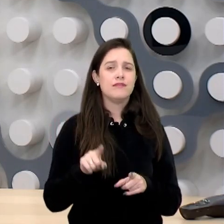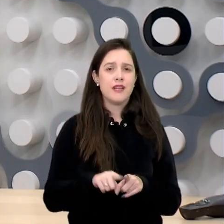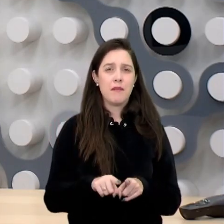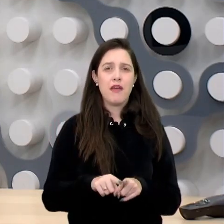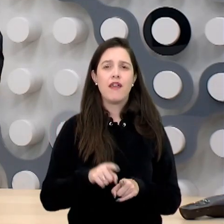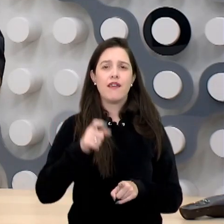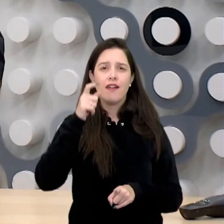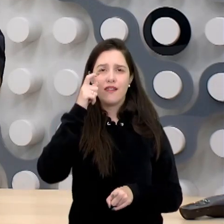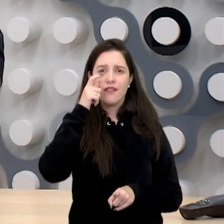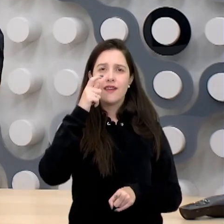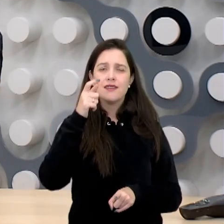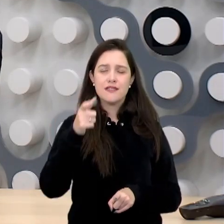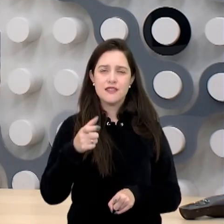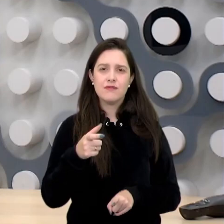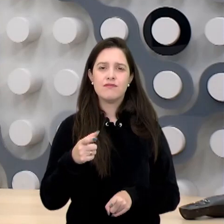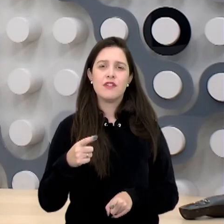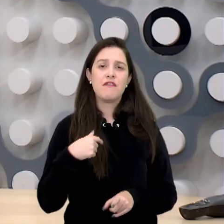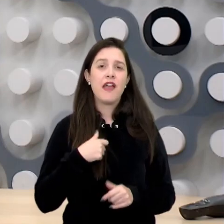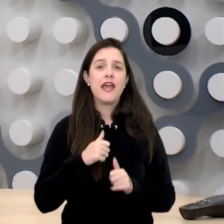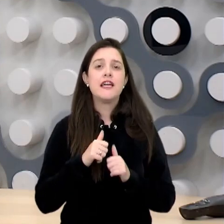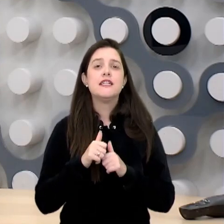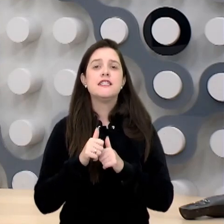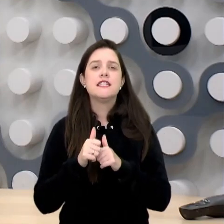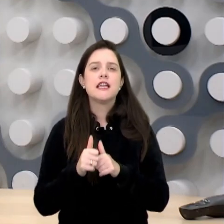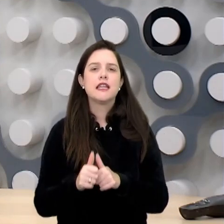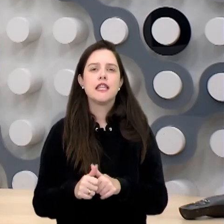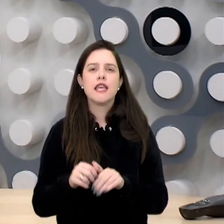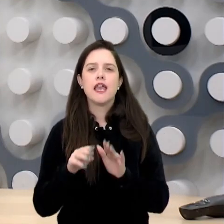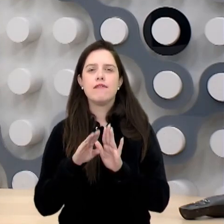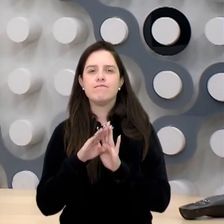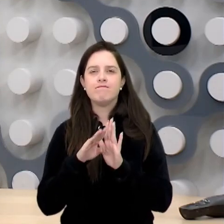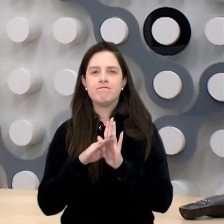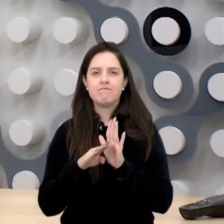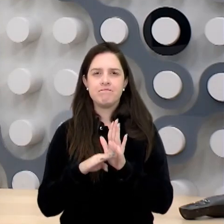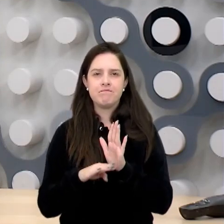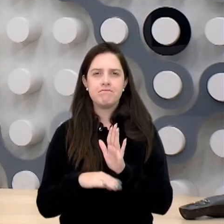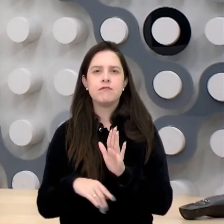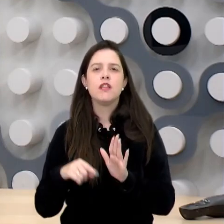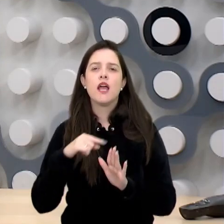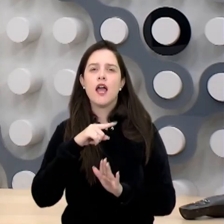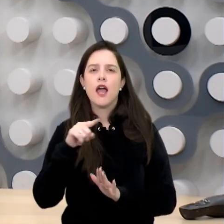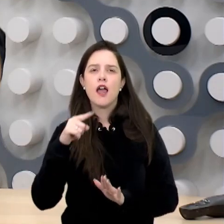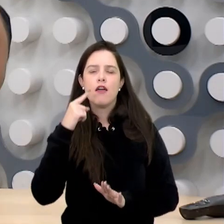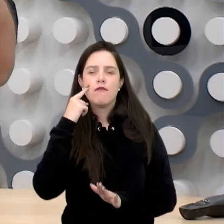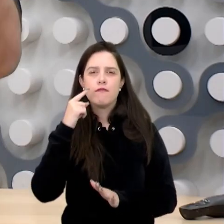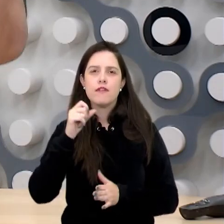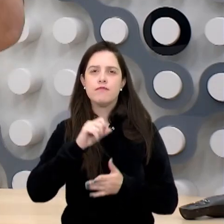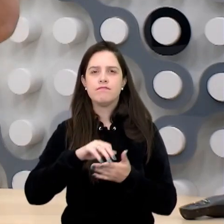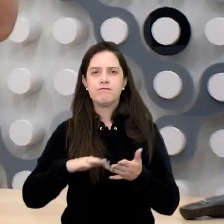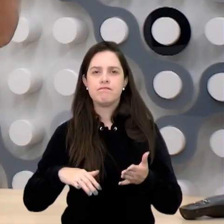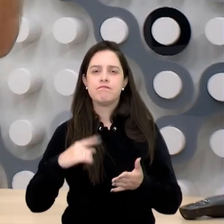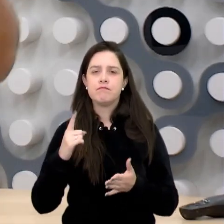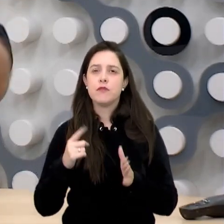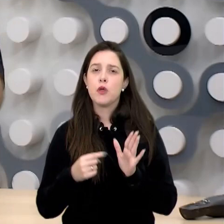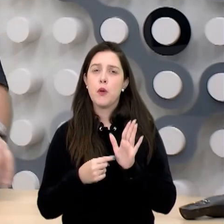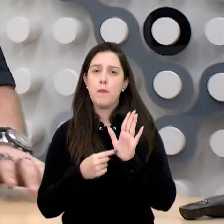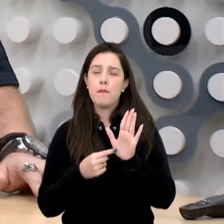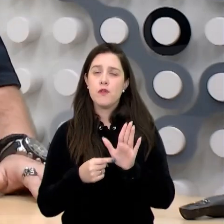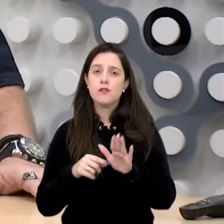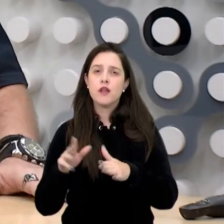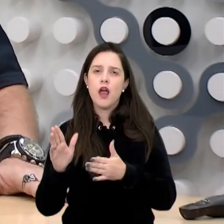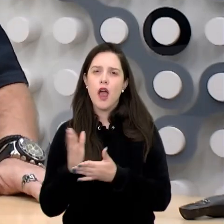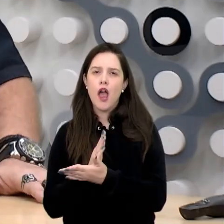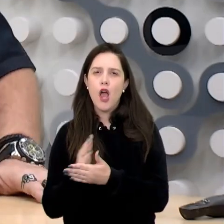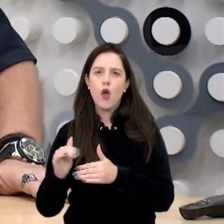a gente estar, né, seguindo esse itinerário, né? Como a gente está seguindo desde a atividade 1, mostrando lá o processo de